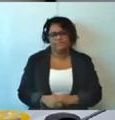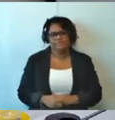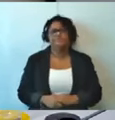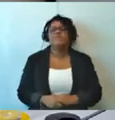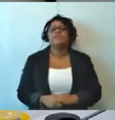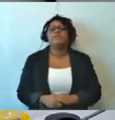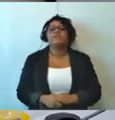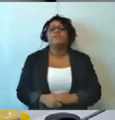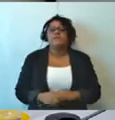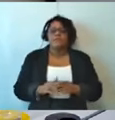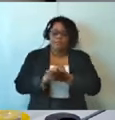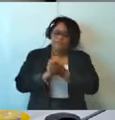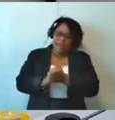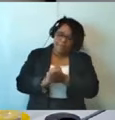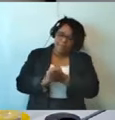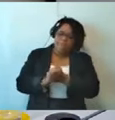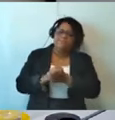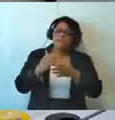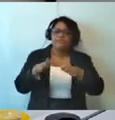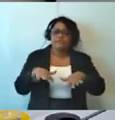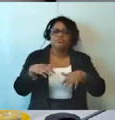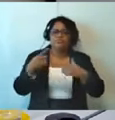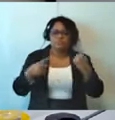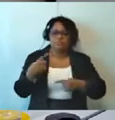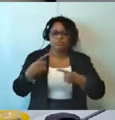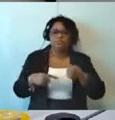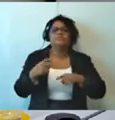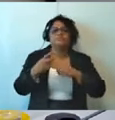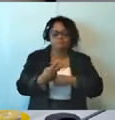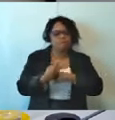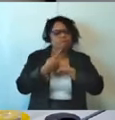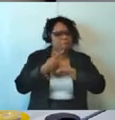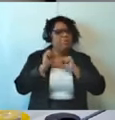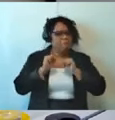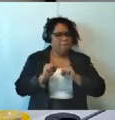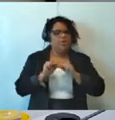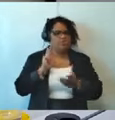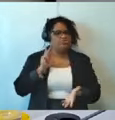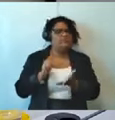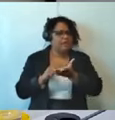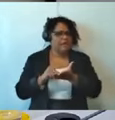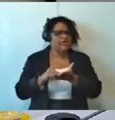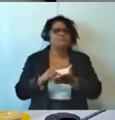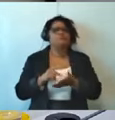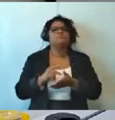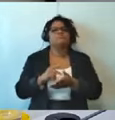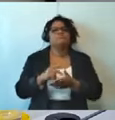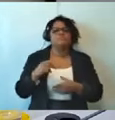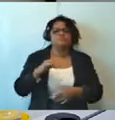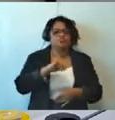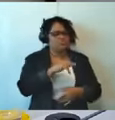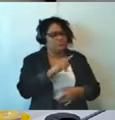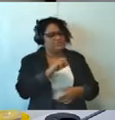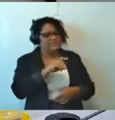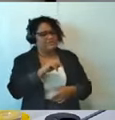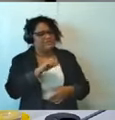audiência pública, pode contar com a gente de verdade. Como eu falei, viu, Jussara, aqui a gente preza muito pelo debate, pelo diálogo, com respeito, mas visando o